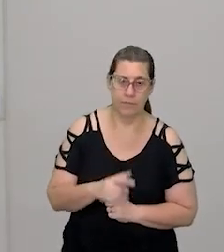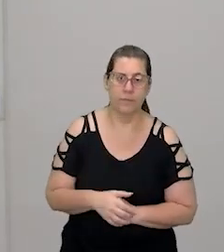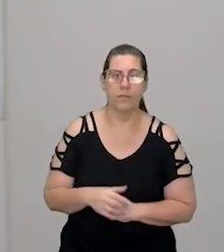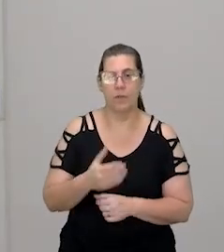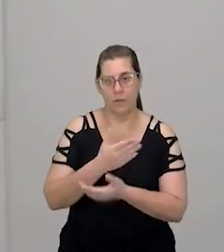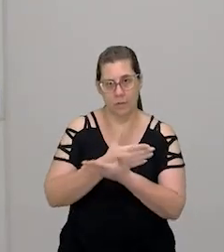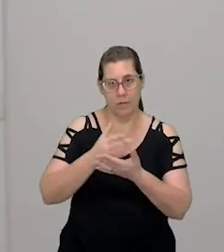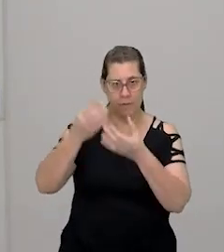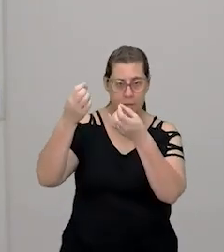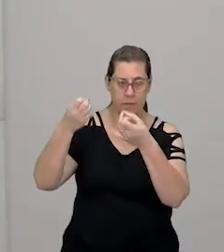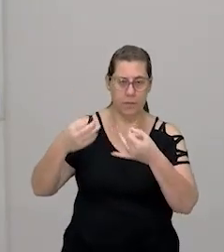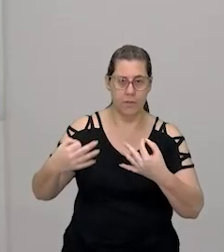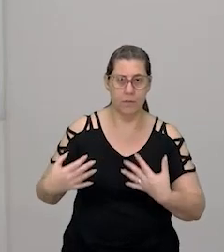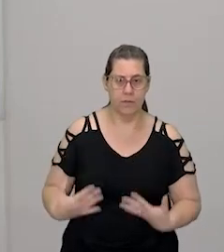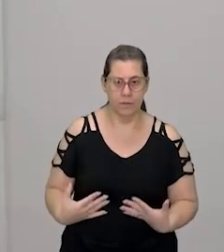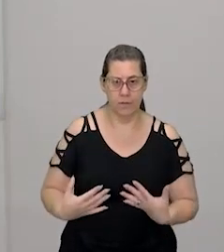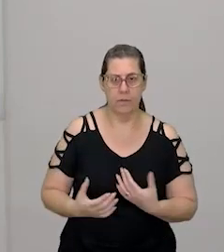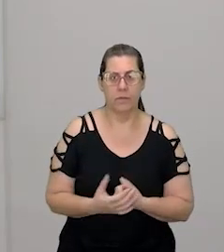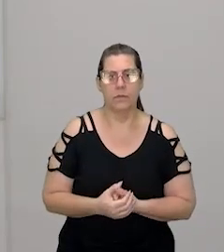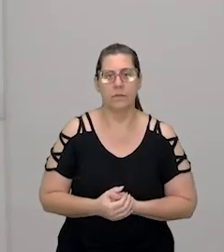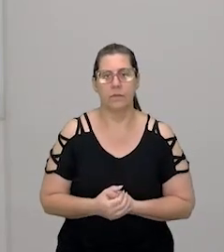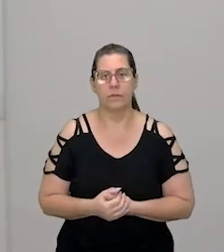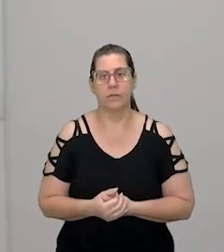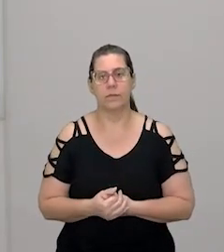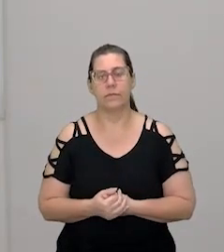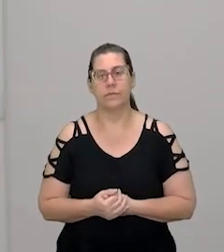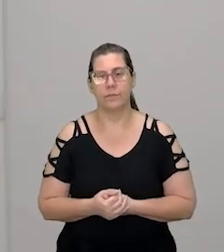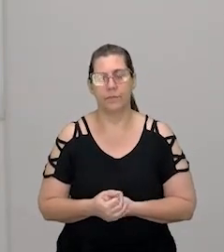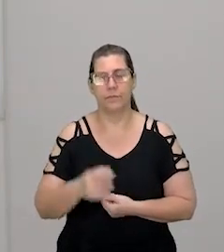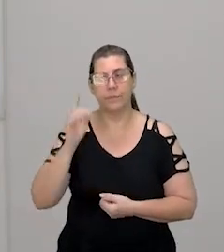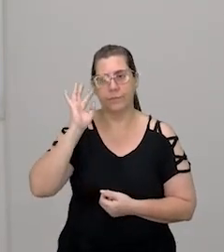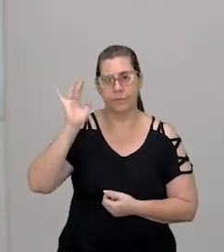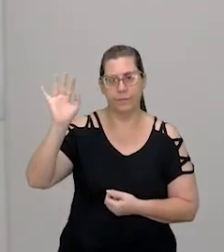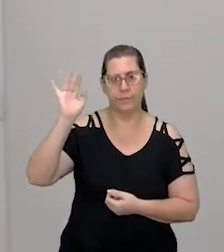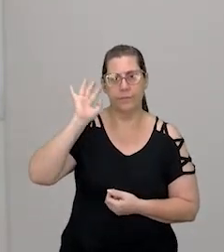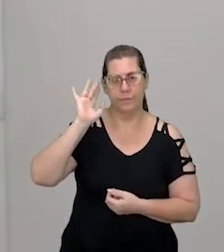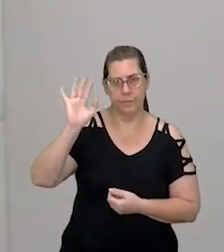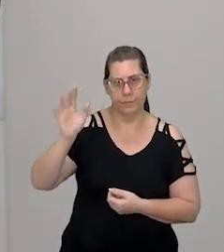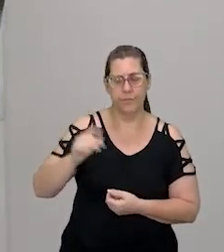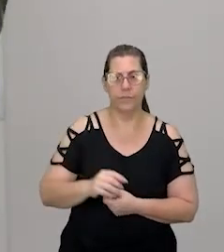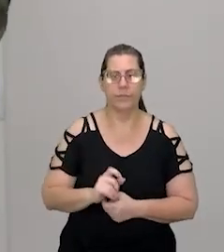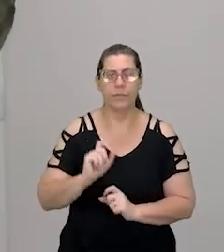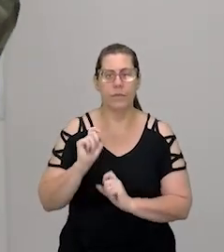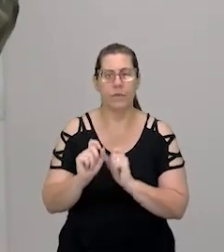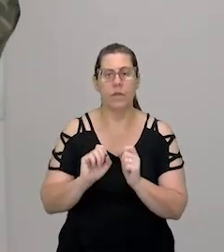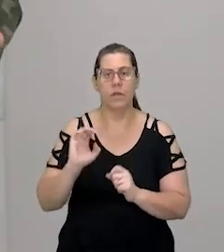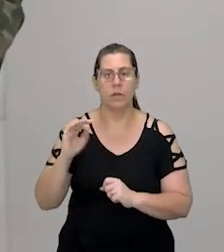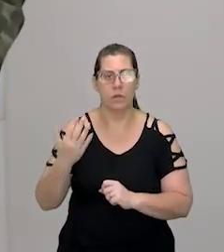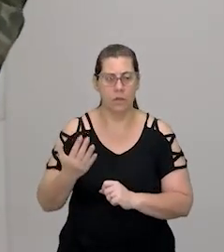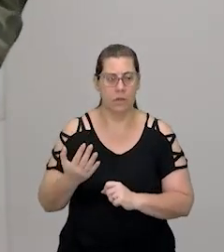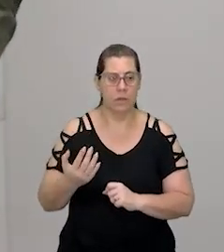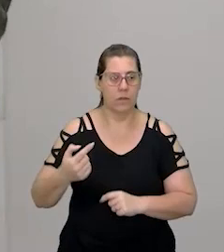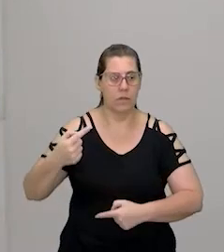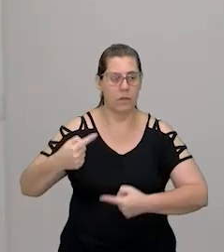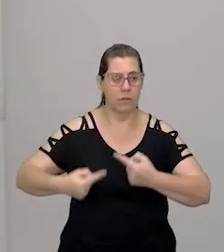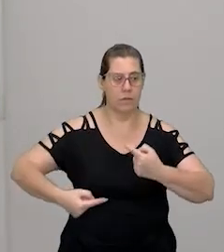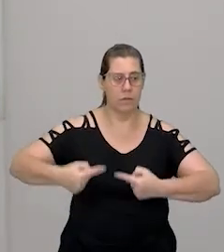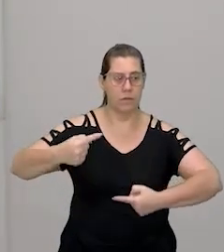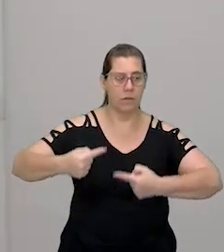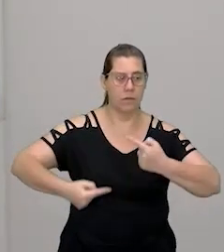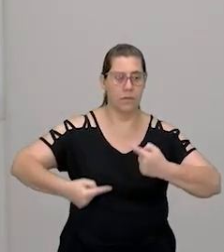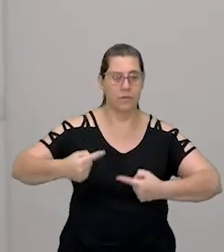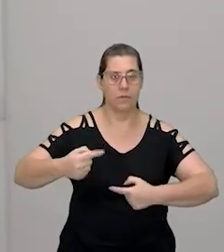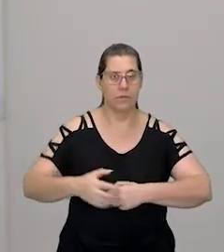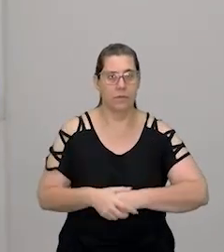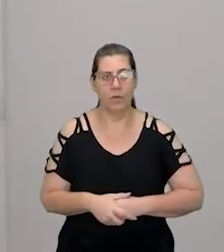vou começar a falar tal, eles às vezes não conseguiam imaginar como tinha sido feito aquela batalha que eu tive. Então eu